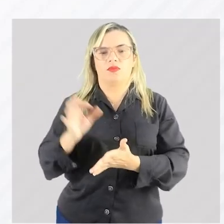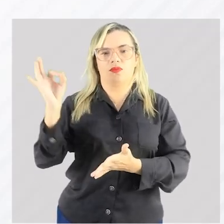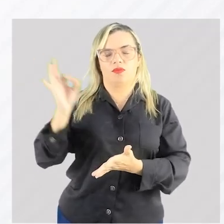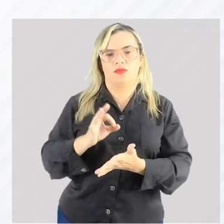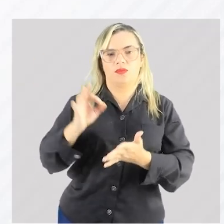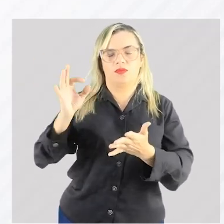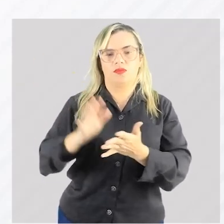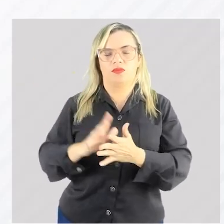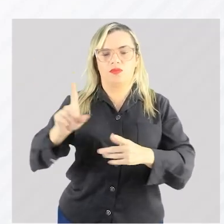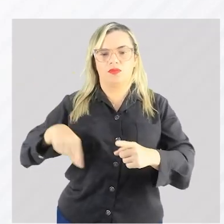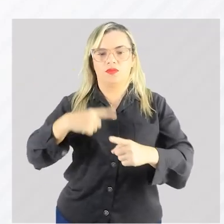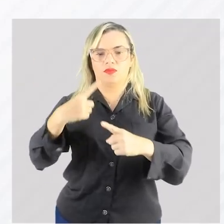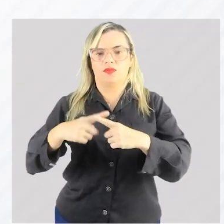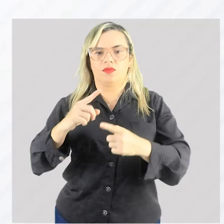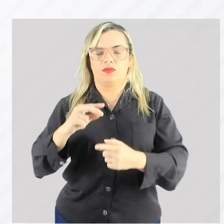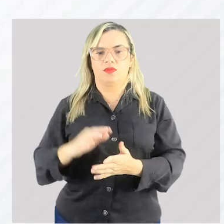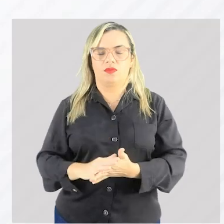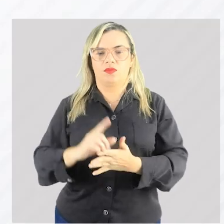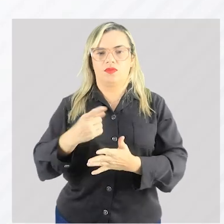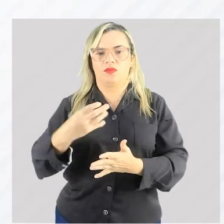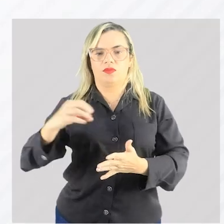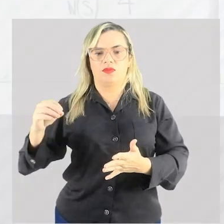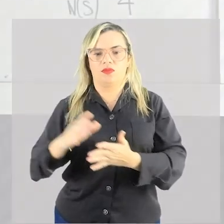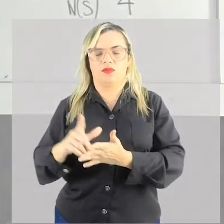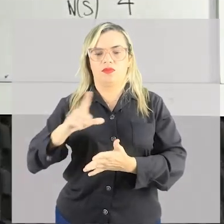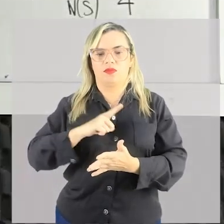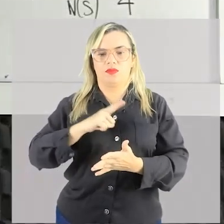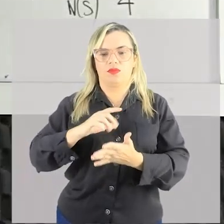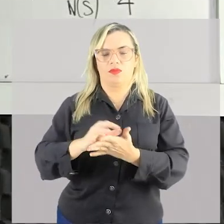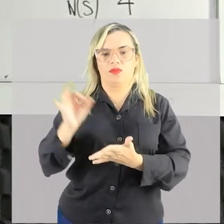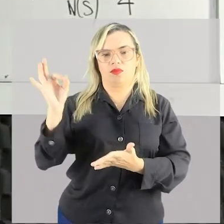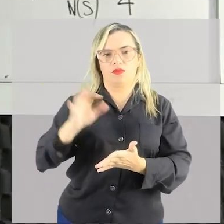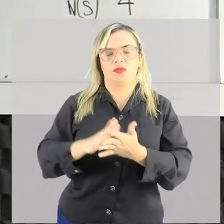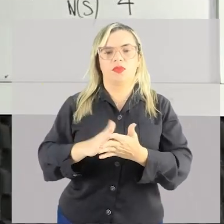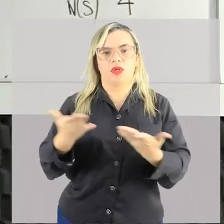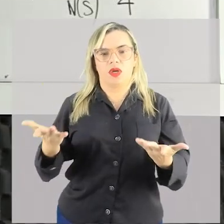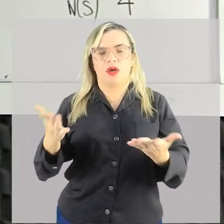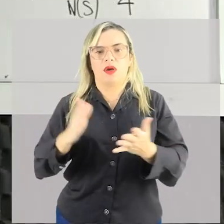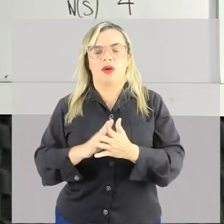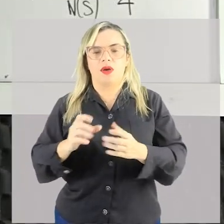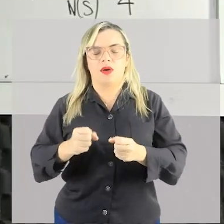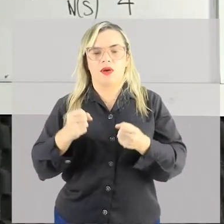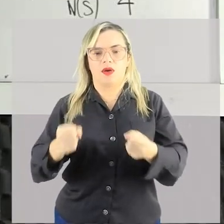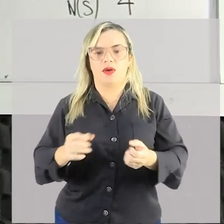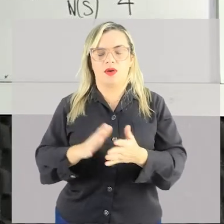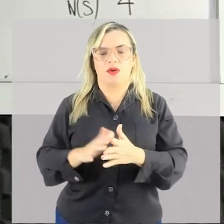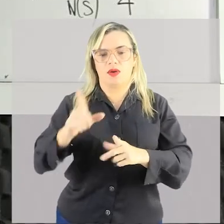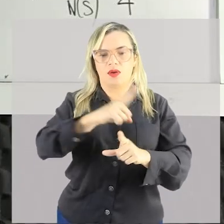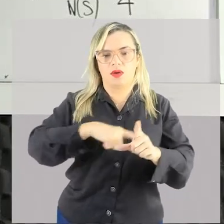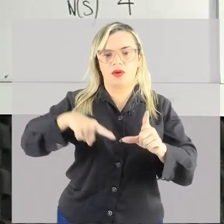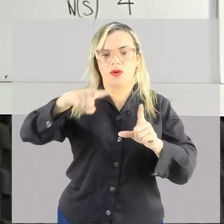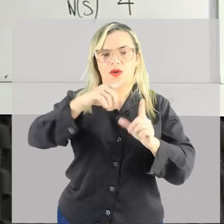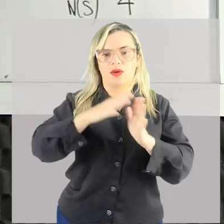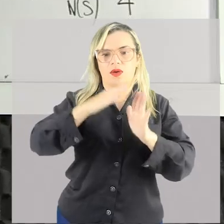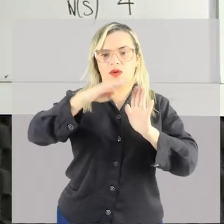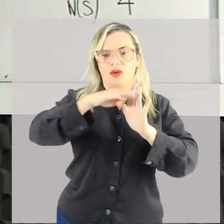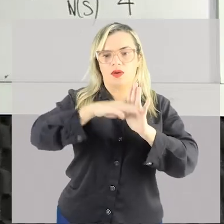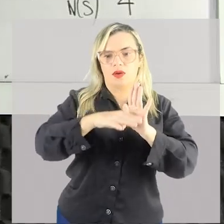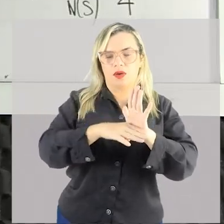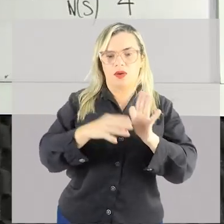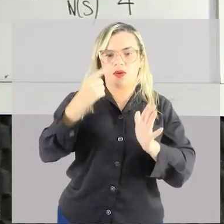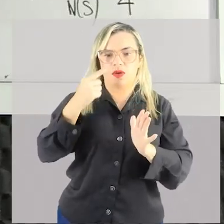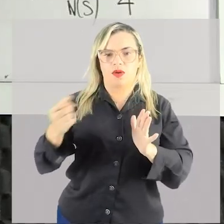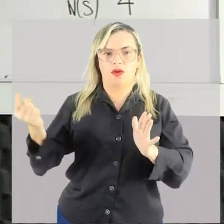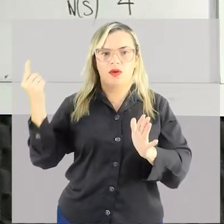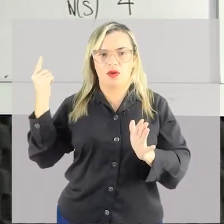em porcentagem multiplica por 100 e aí você tem o valor em porcentagem aí depende né como está n nas opções vamos ver aqui as nossas